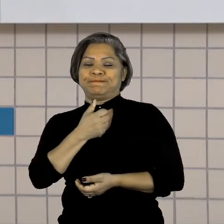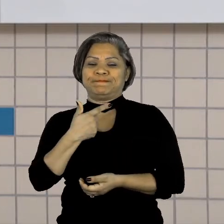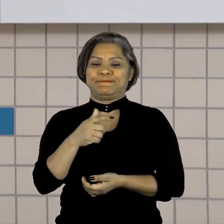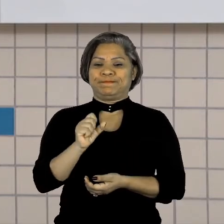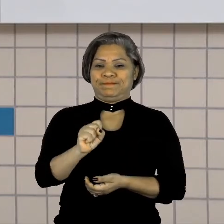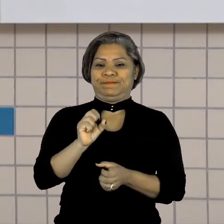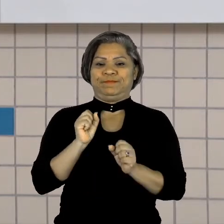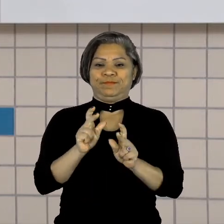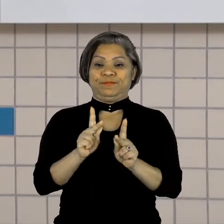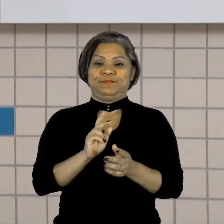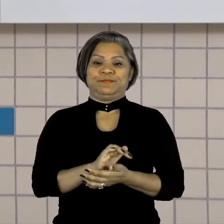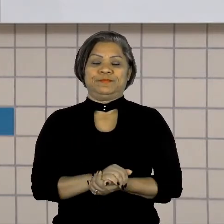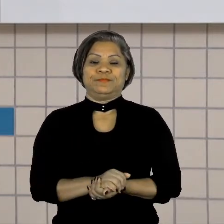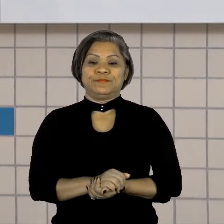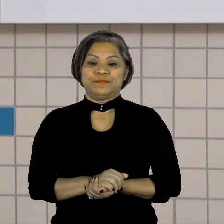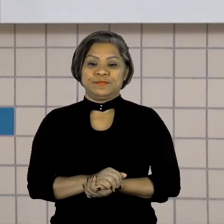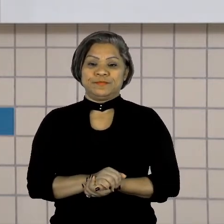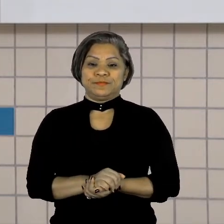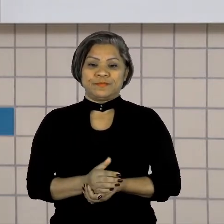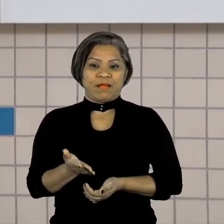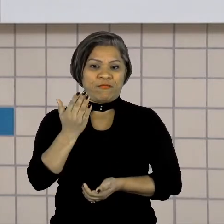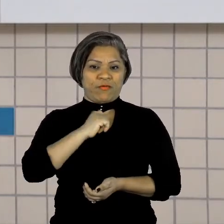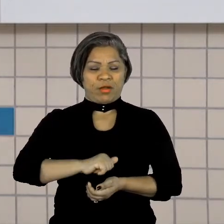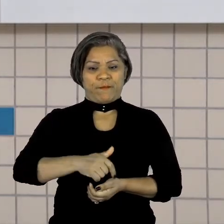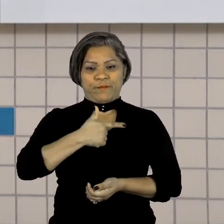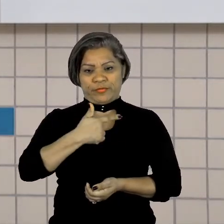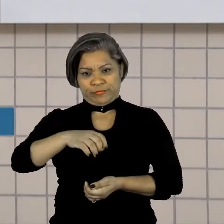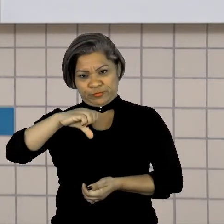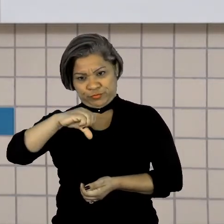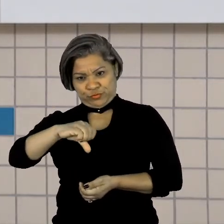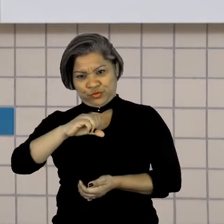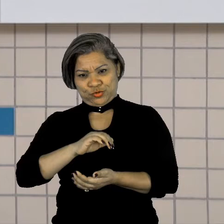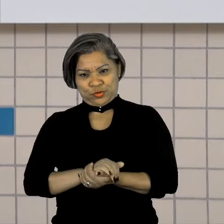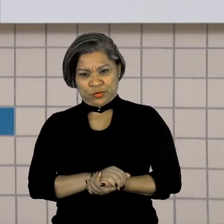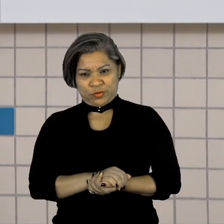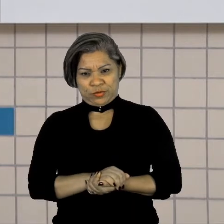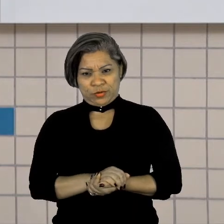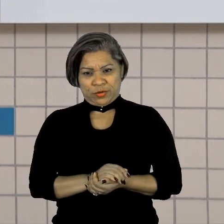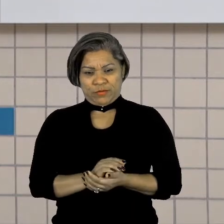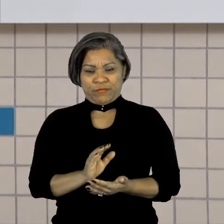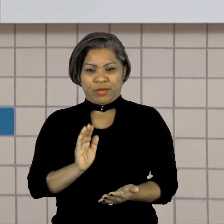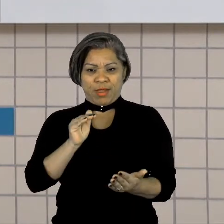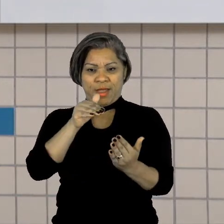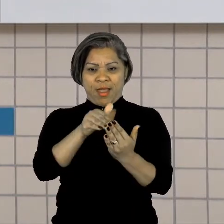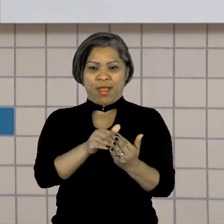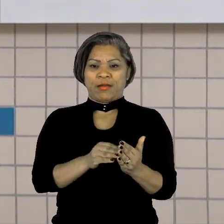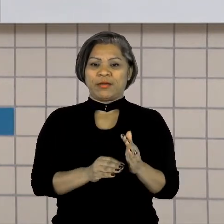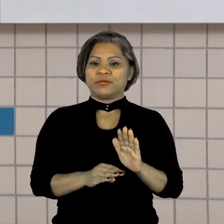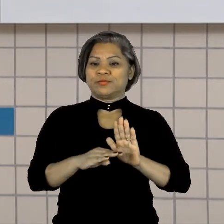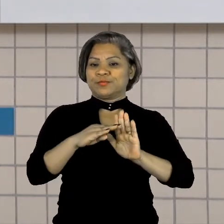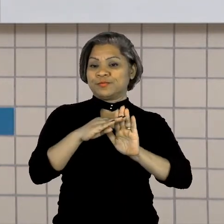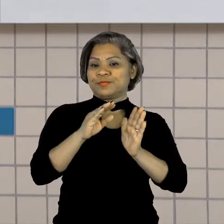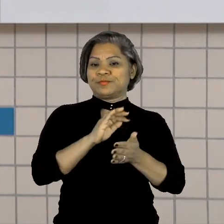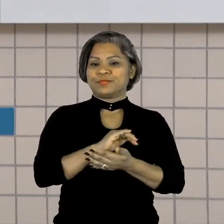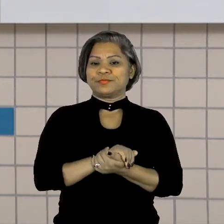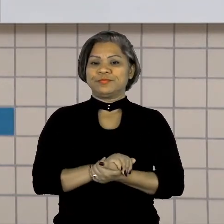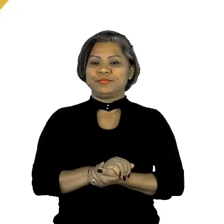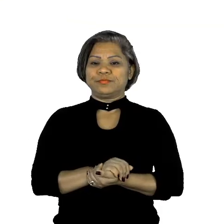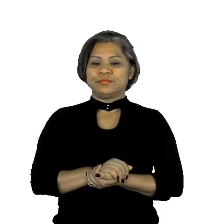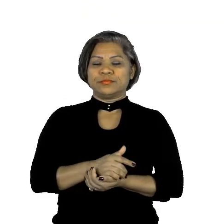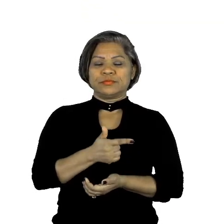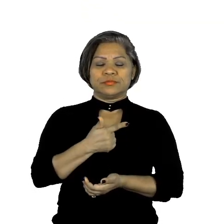ok? Vamos para a número 29, que é a nossa última questão dessa aula de hoje. A 29 fala o